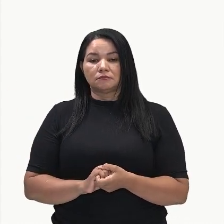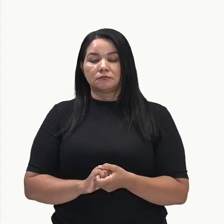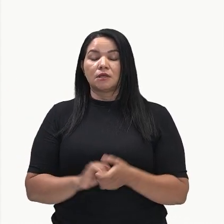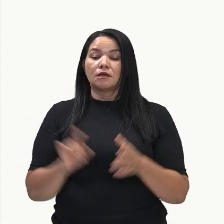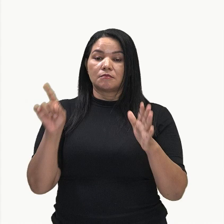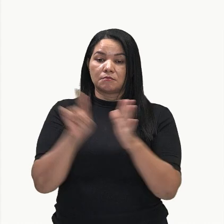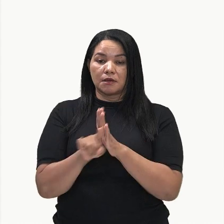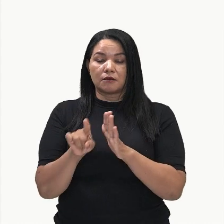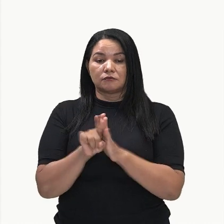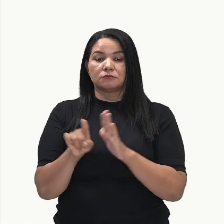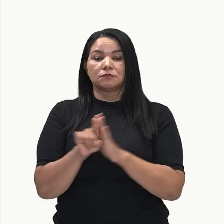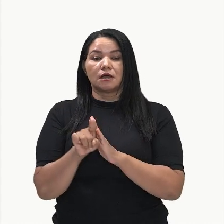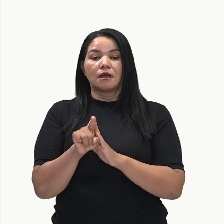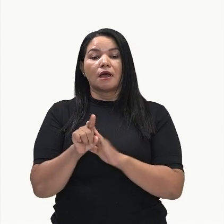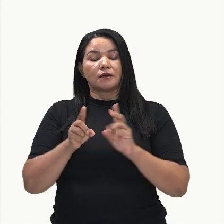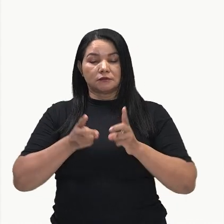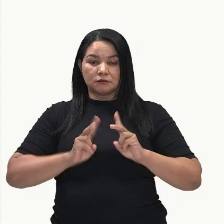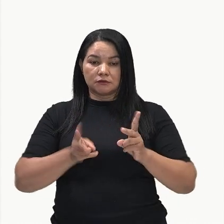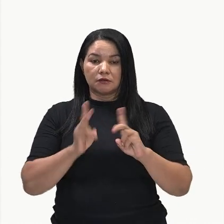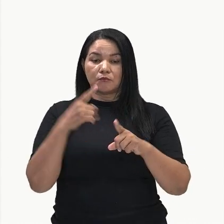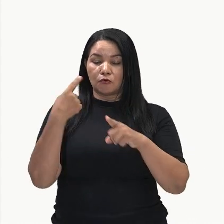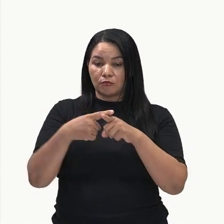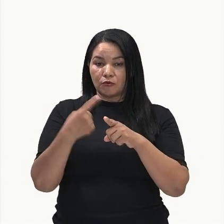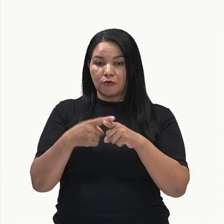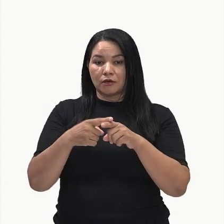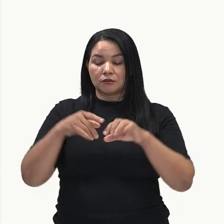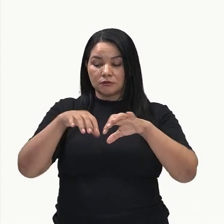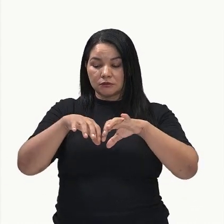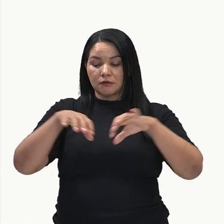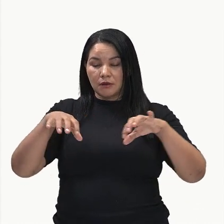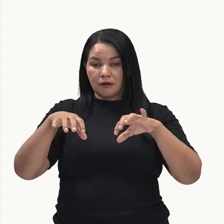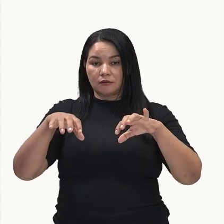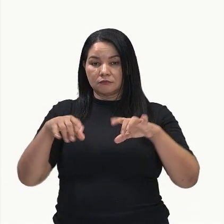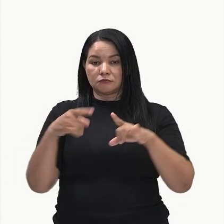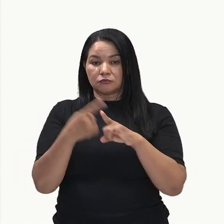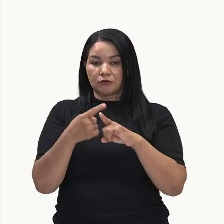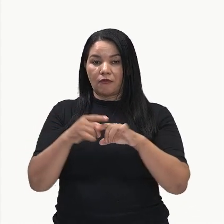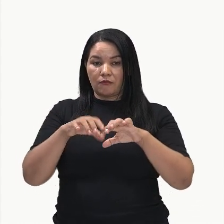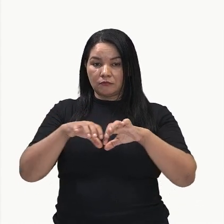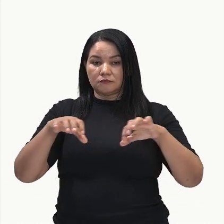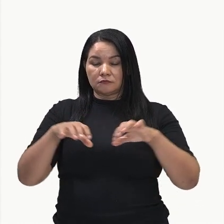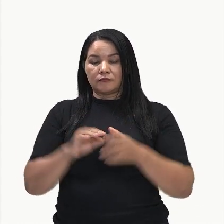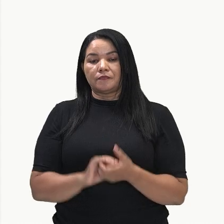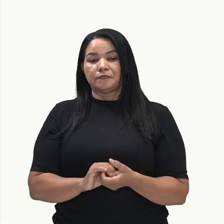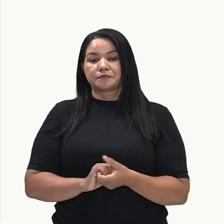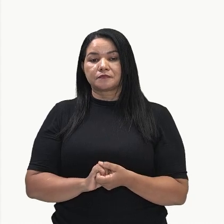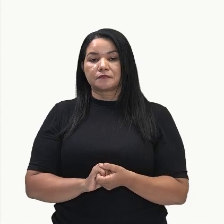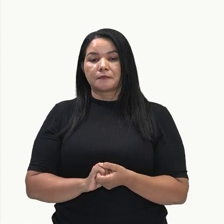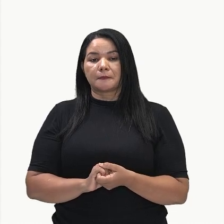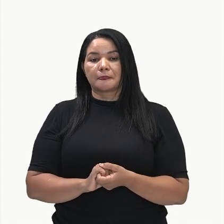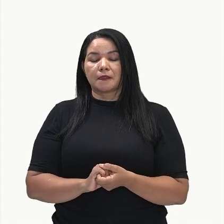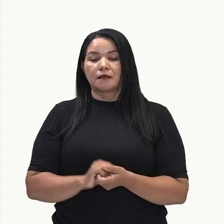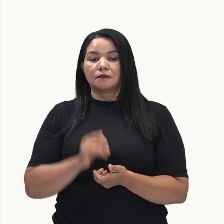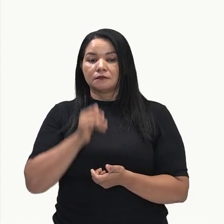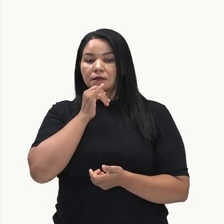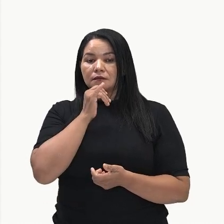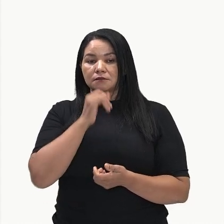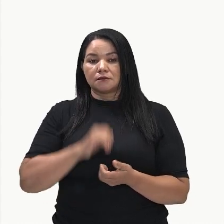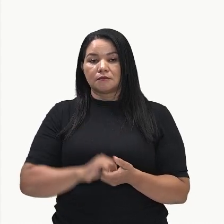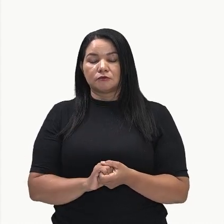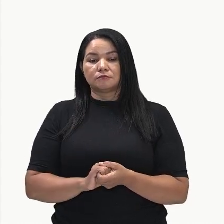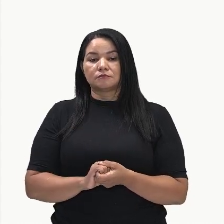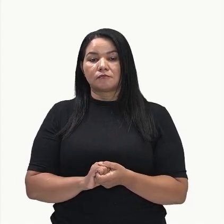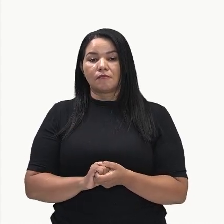se usa sempre separado. Para fazer a perguntinha, sempre é separado. A resposta é junto e sem acento. Exemplos. Se